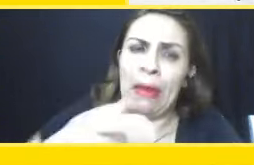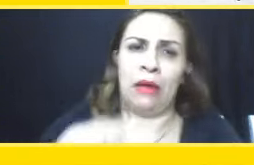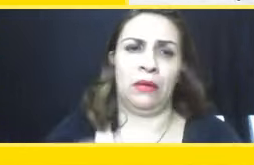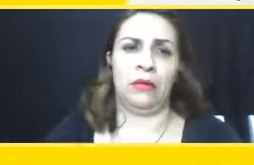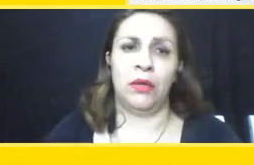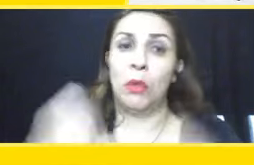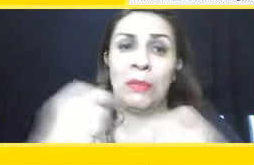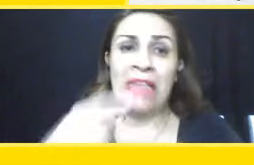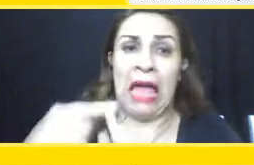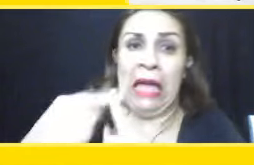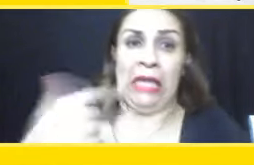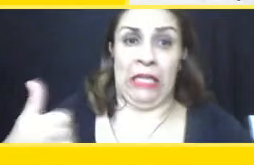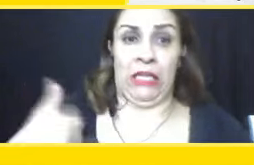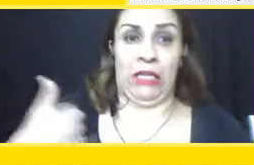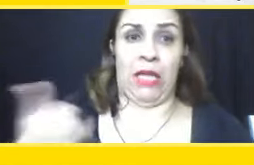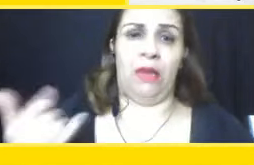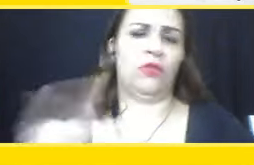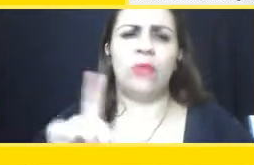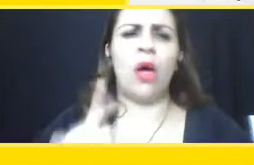certo?